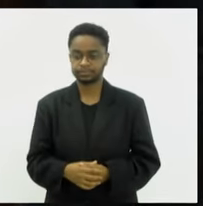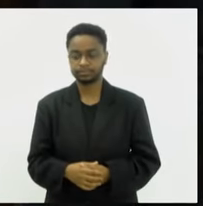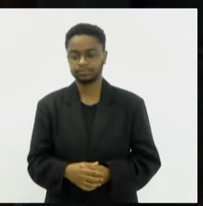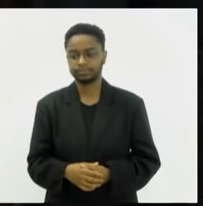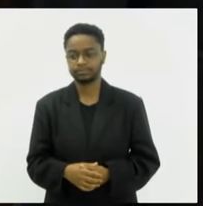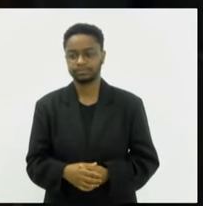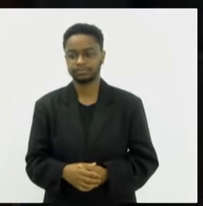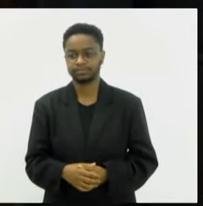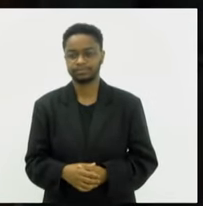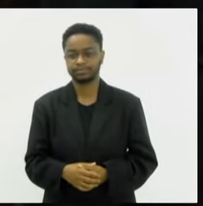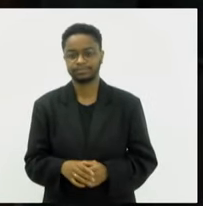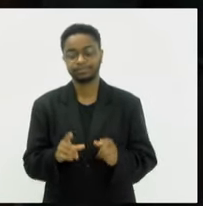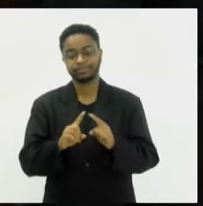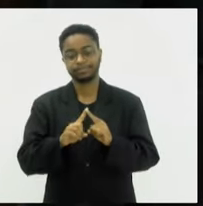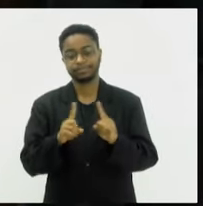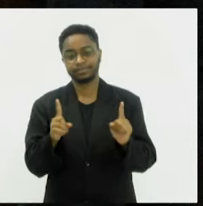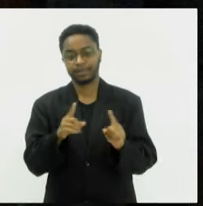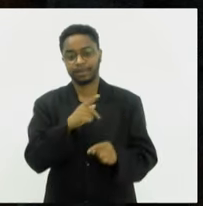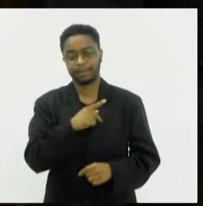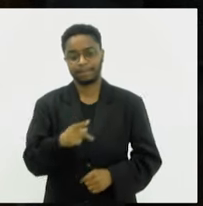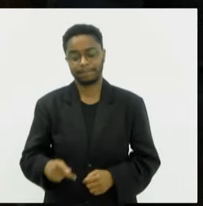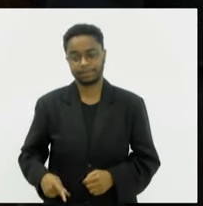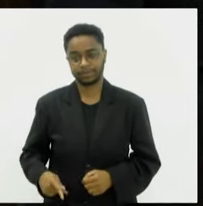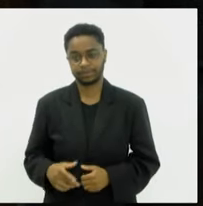Mas, senhora presidente,